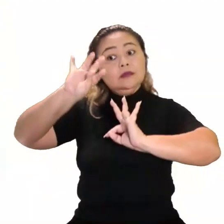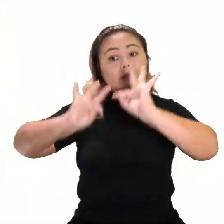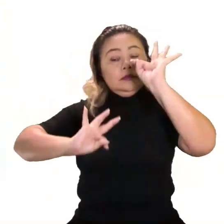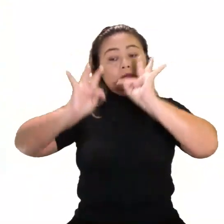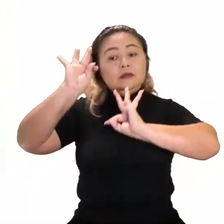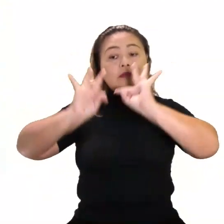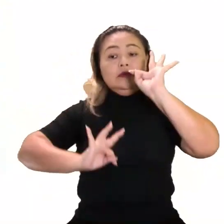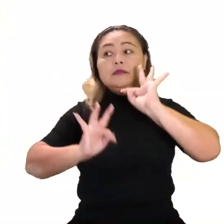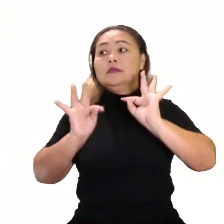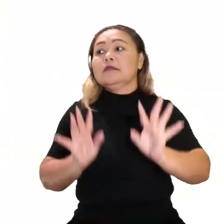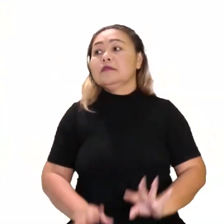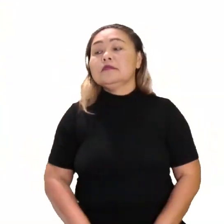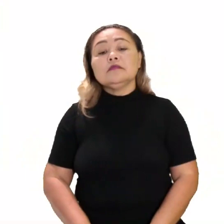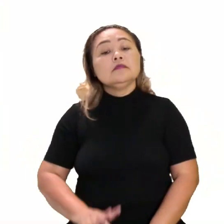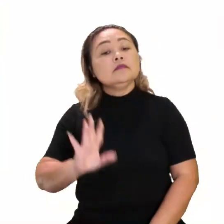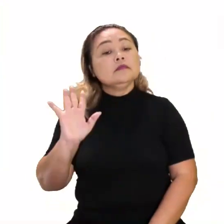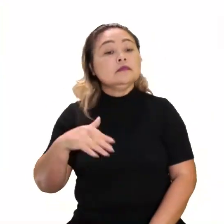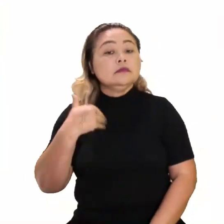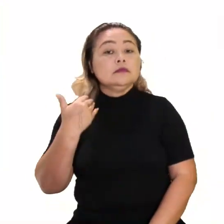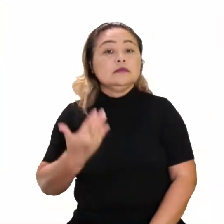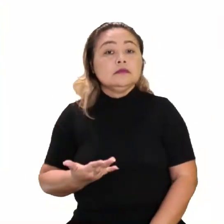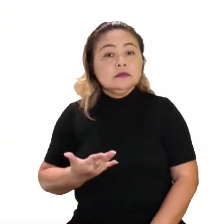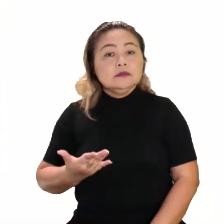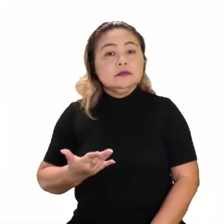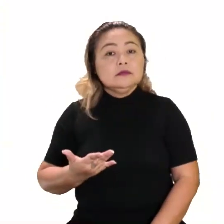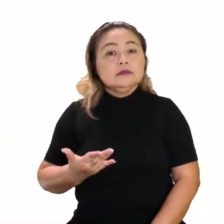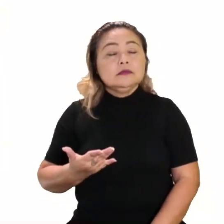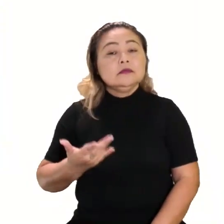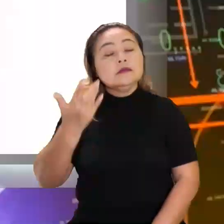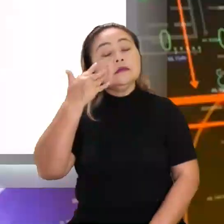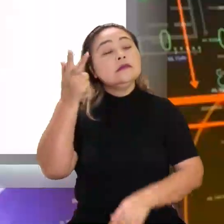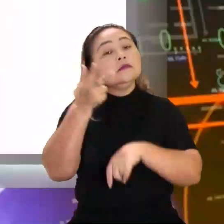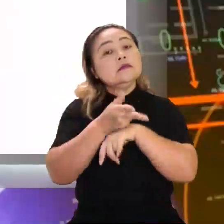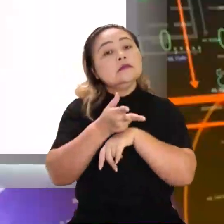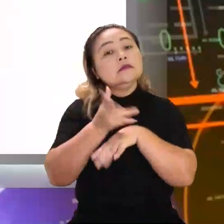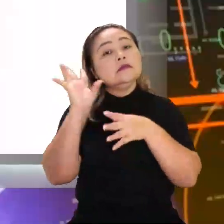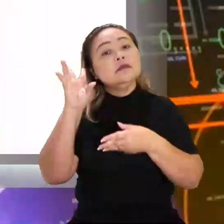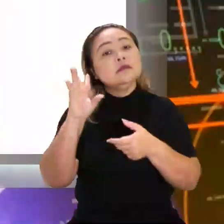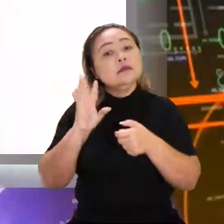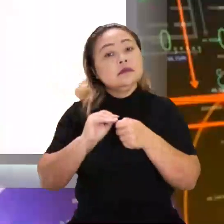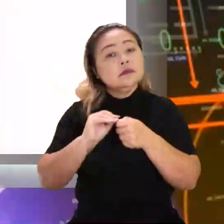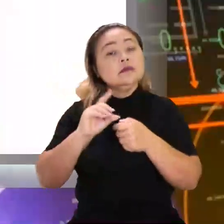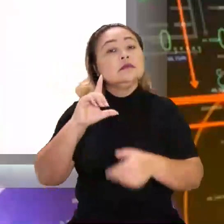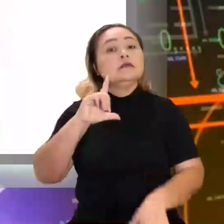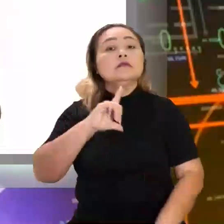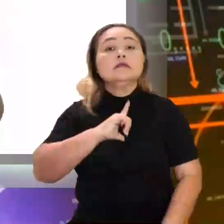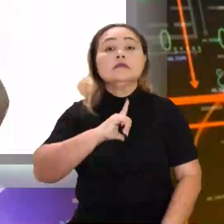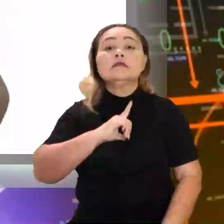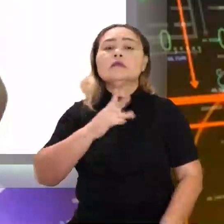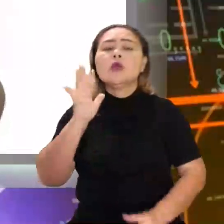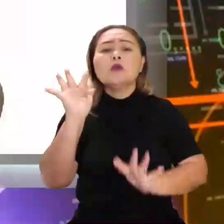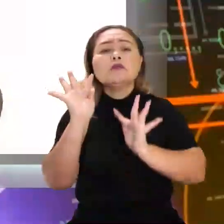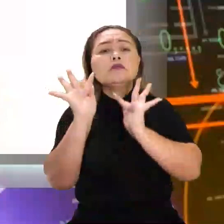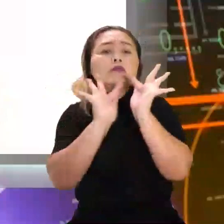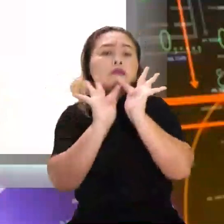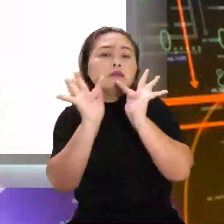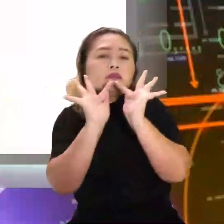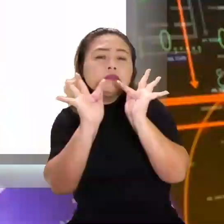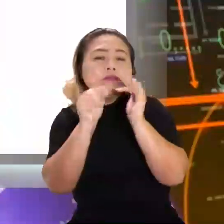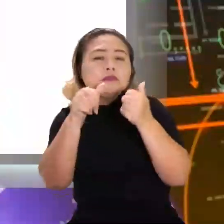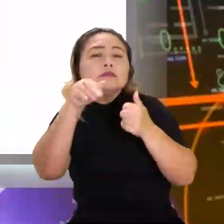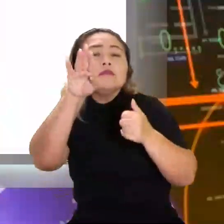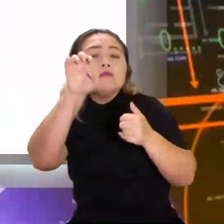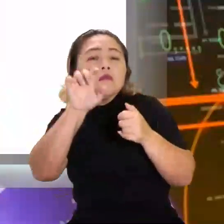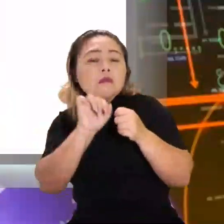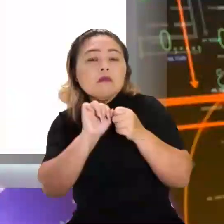Isso, vamos junto aqui. Quando a gente viu o vídeo, né, aqui que a gente chegou à conclusão de que era uma fofoca do bem, né? Uma